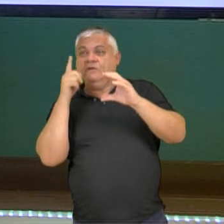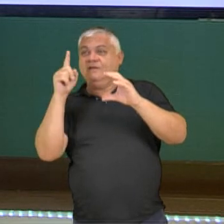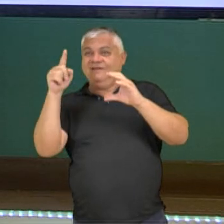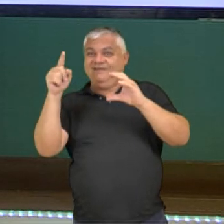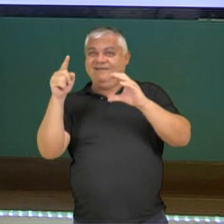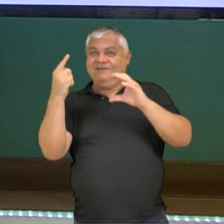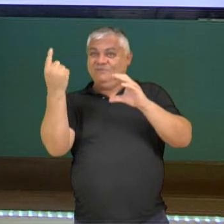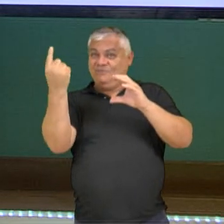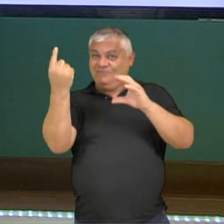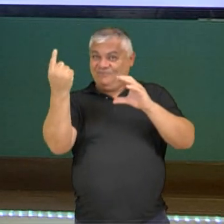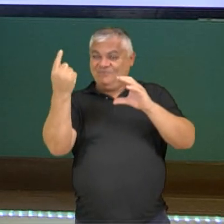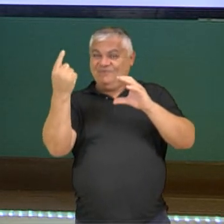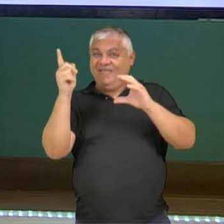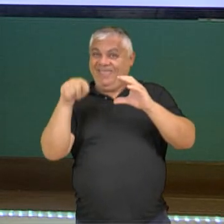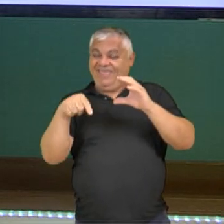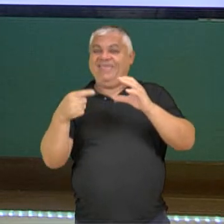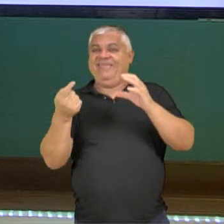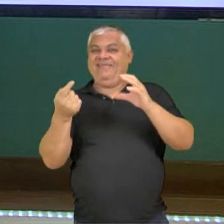primário está ligado a outro,